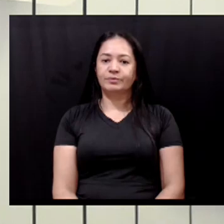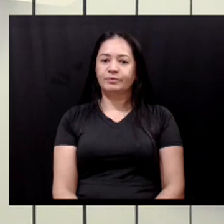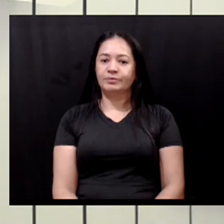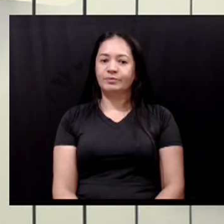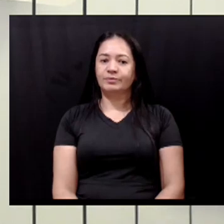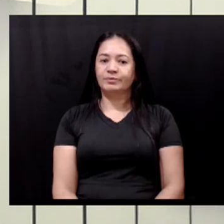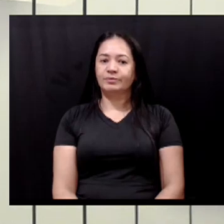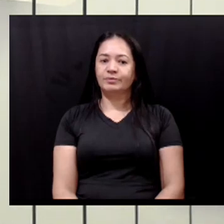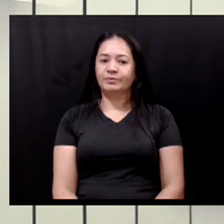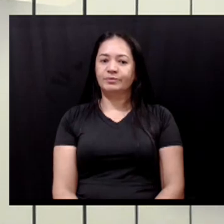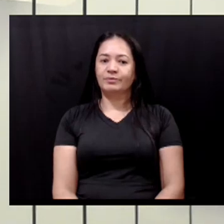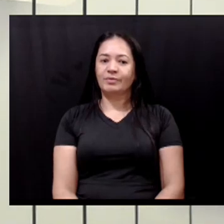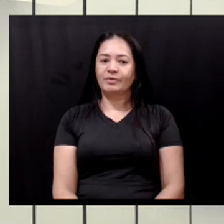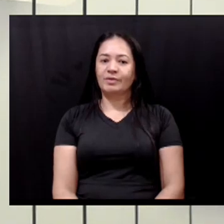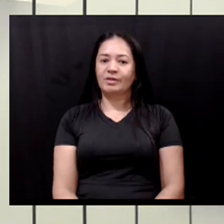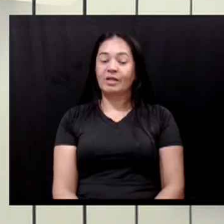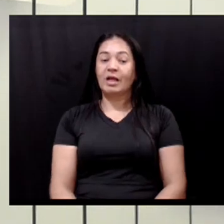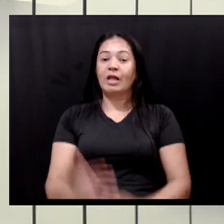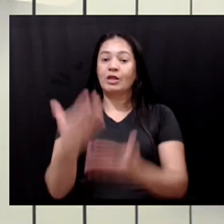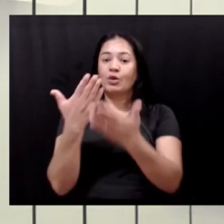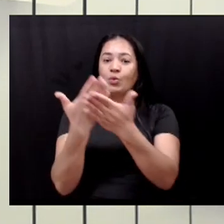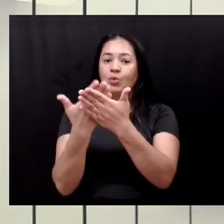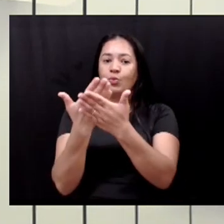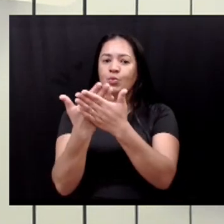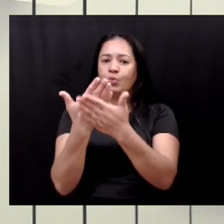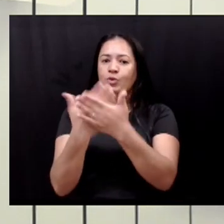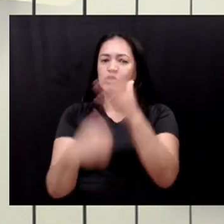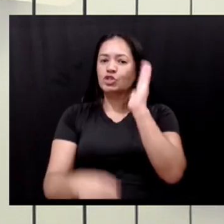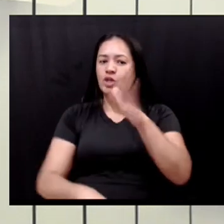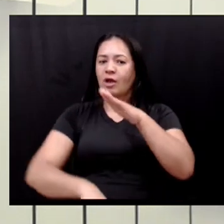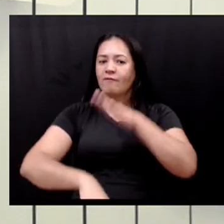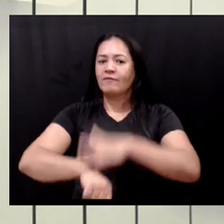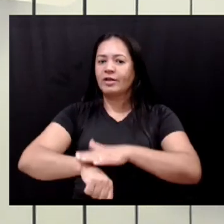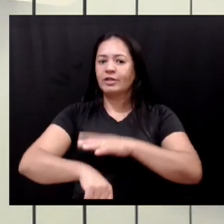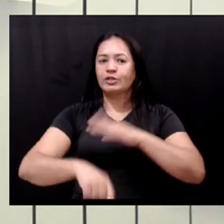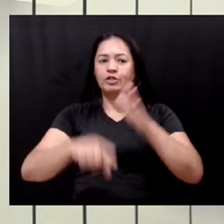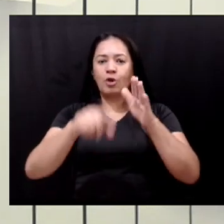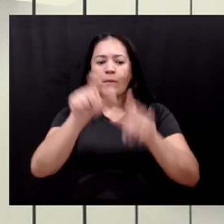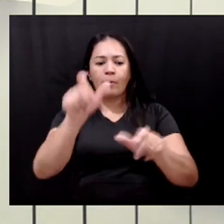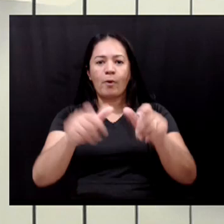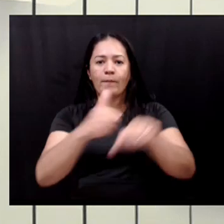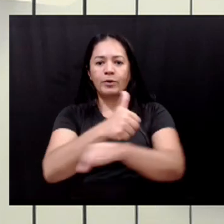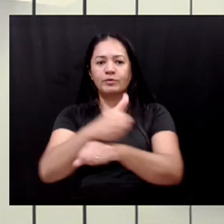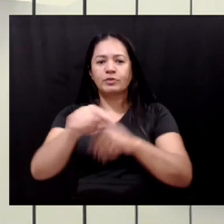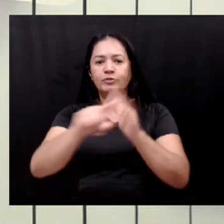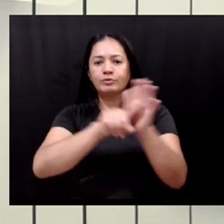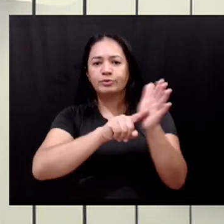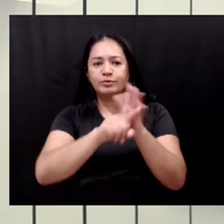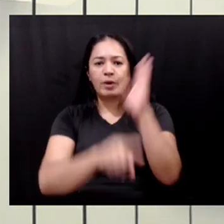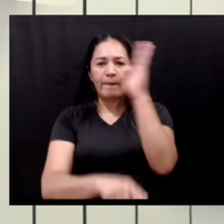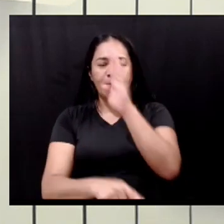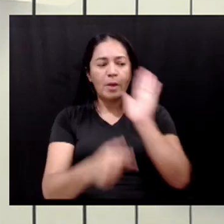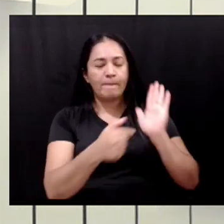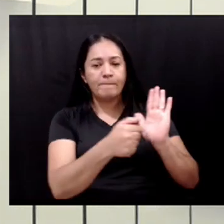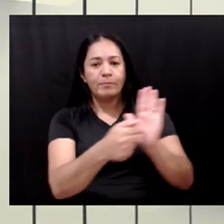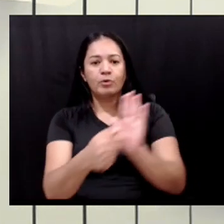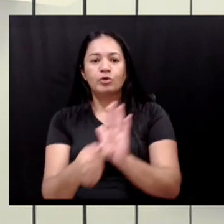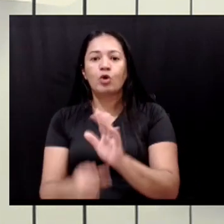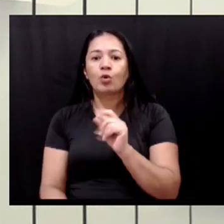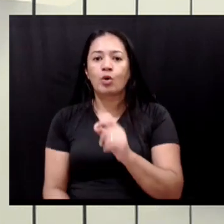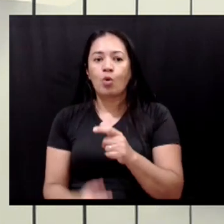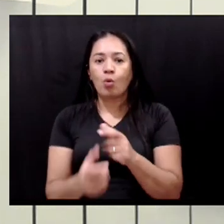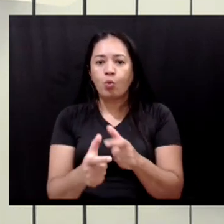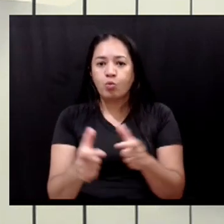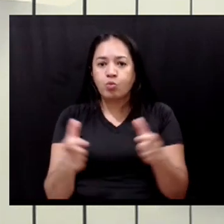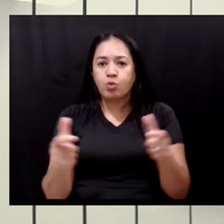Um estudo realizado por pesquisadores brasileiros apontou que o aumento do consumo de